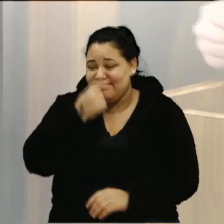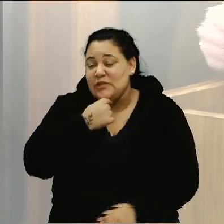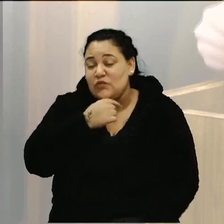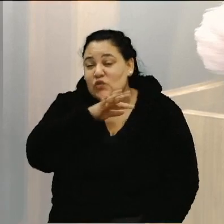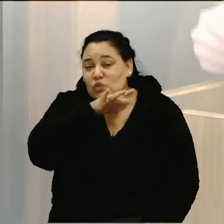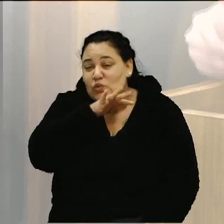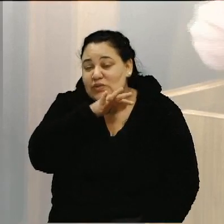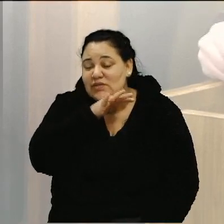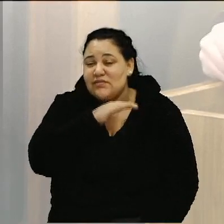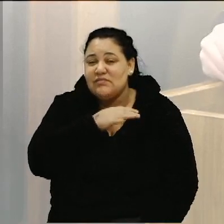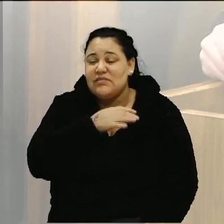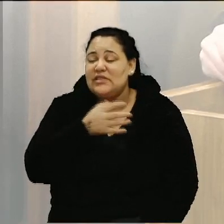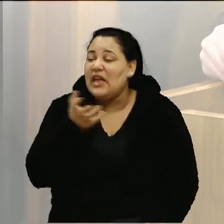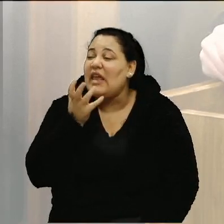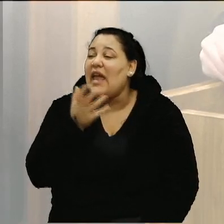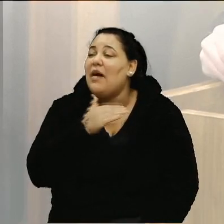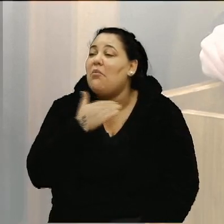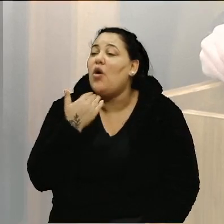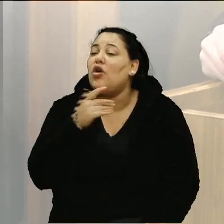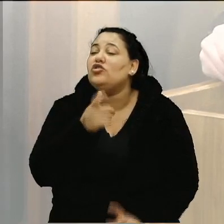Que deseja a morte dos outros.